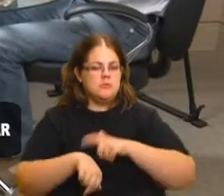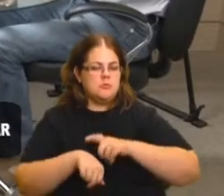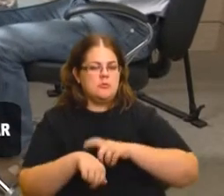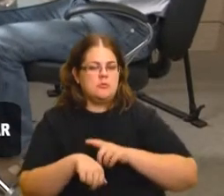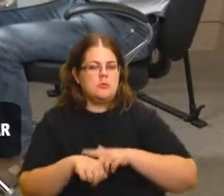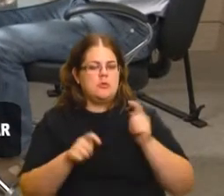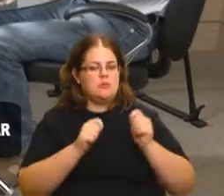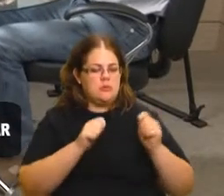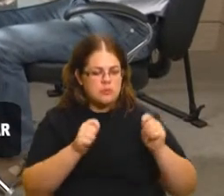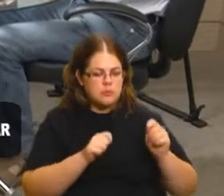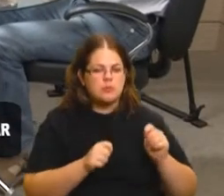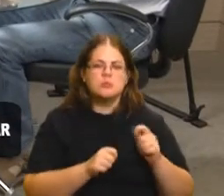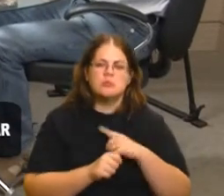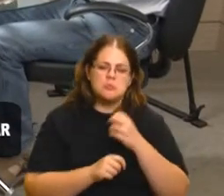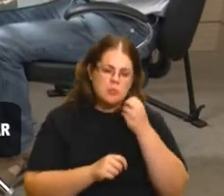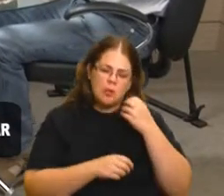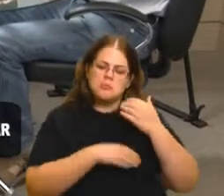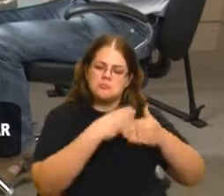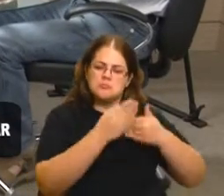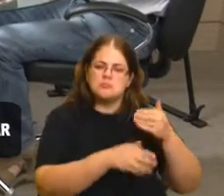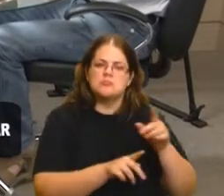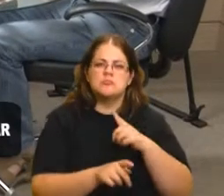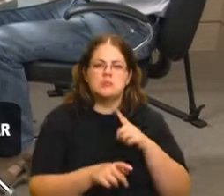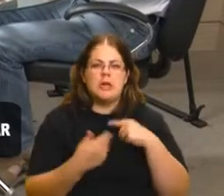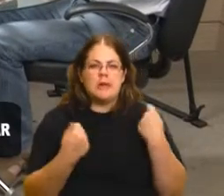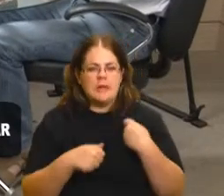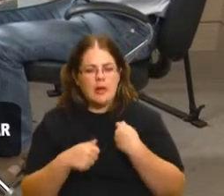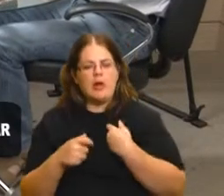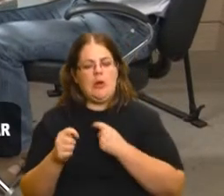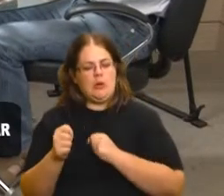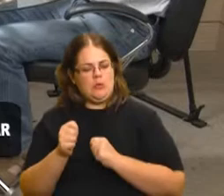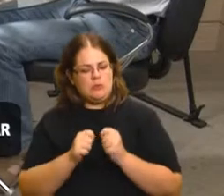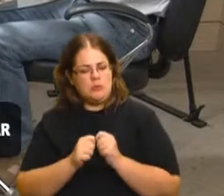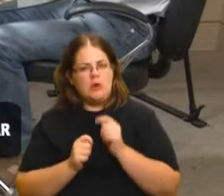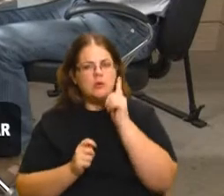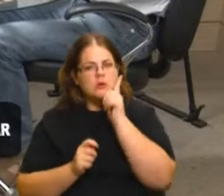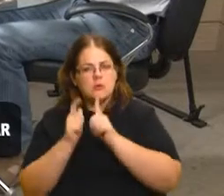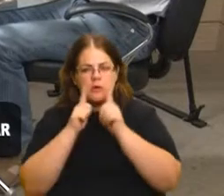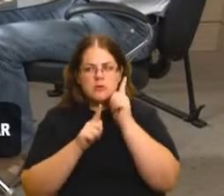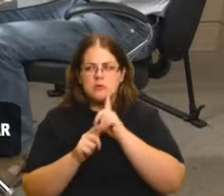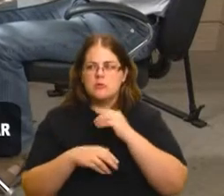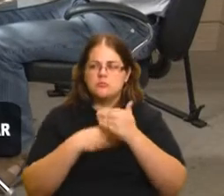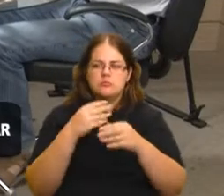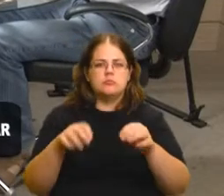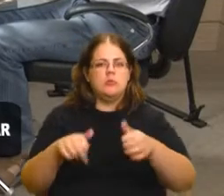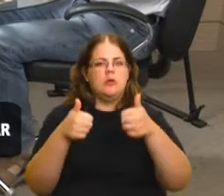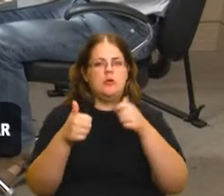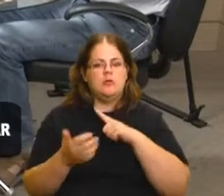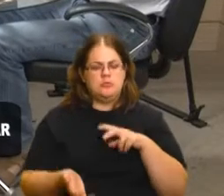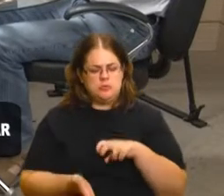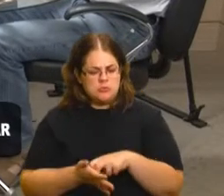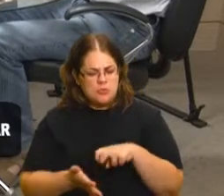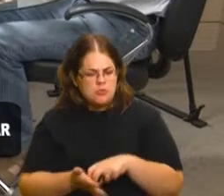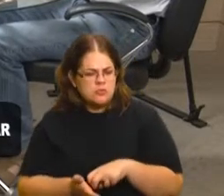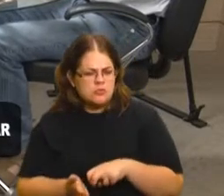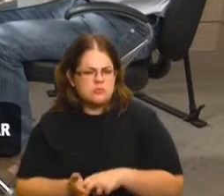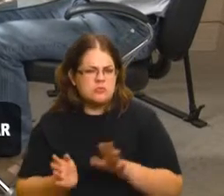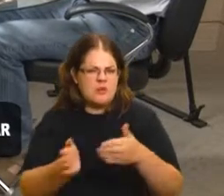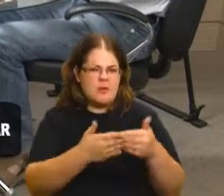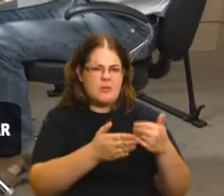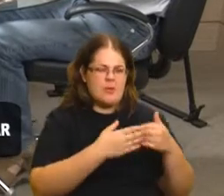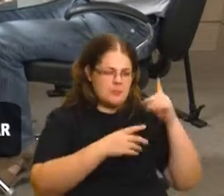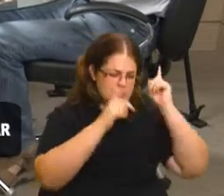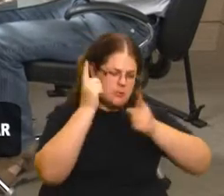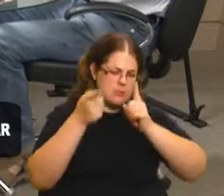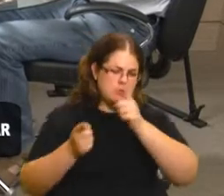momento econômico positivo, a situação é absolutamente sob controle, eu fecho a boca e digo, eu quero, extermino, torturo, a